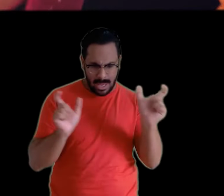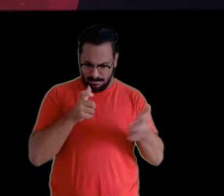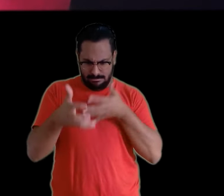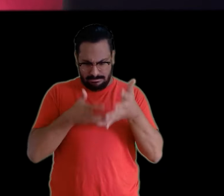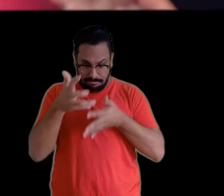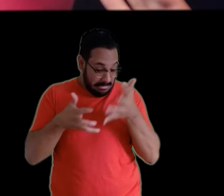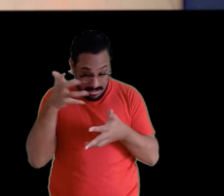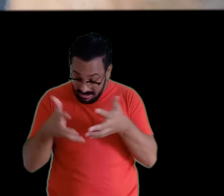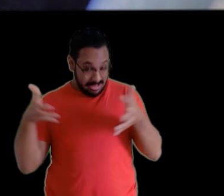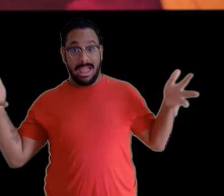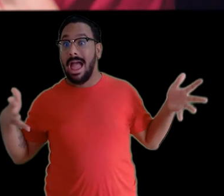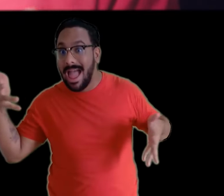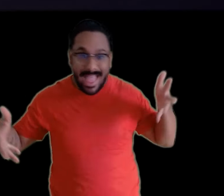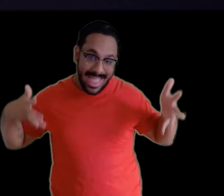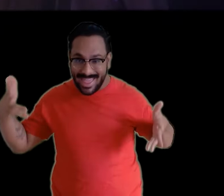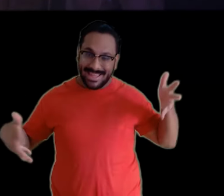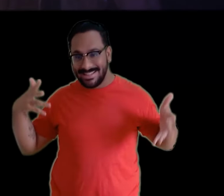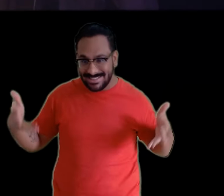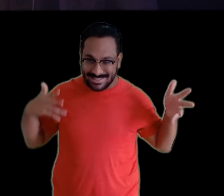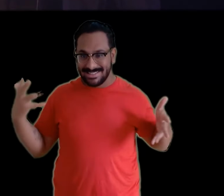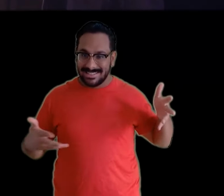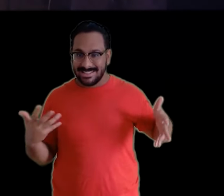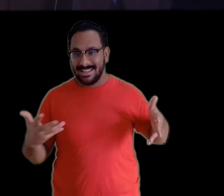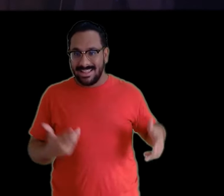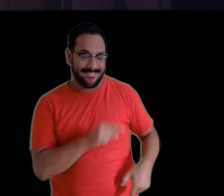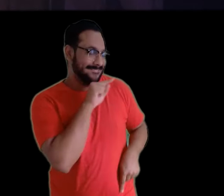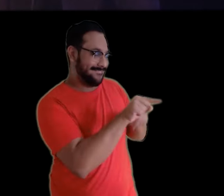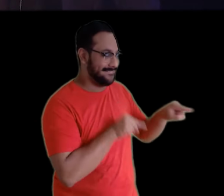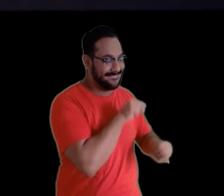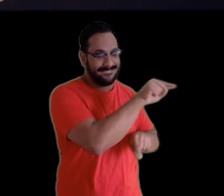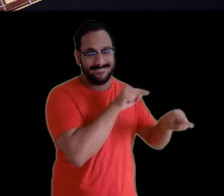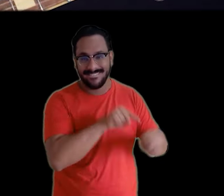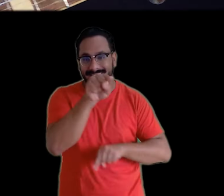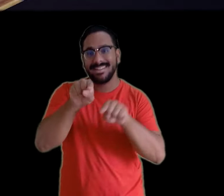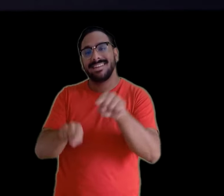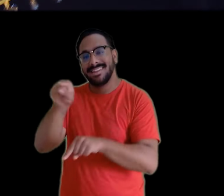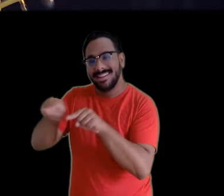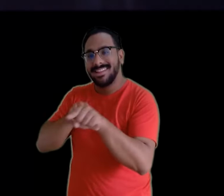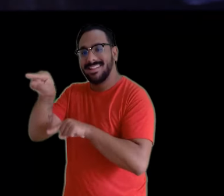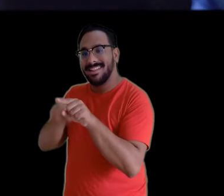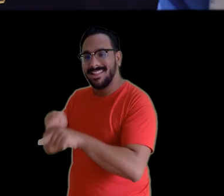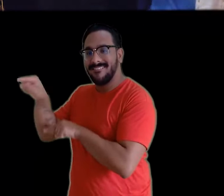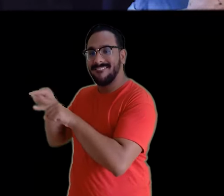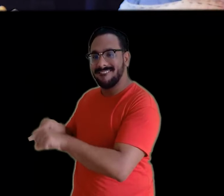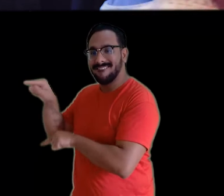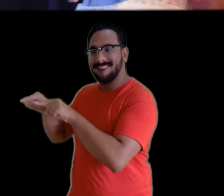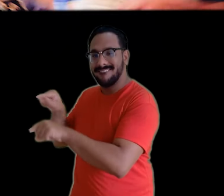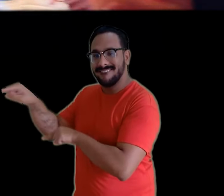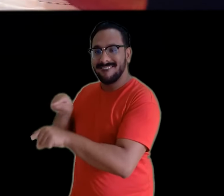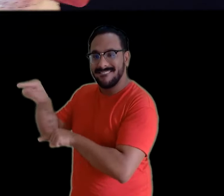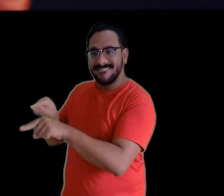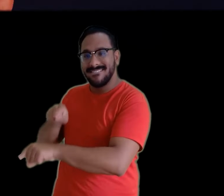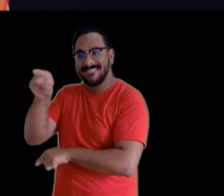língua, virou palavrão. Cutuca ali, cutuca aqui, cutuca ali, cati. Cati, cutuca aqui, cutuca